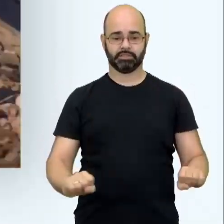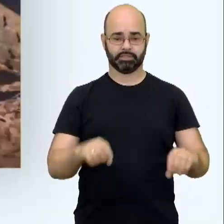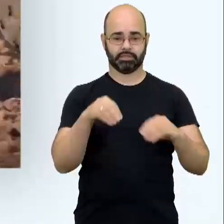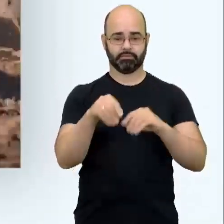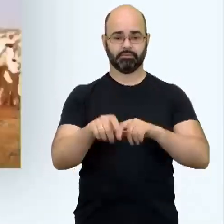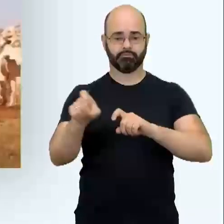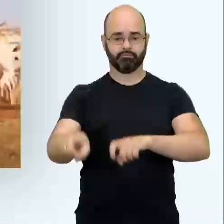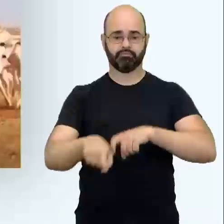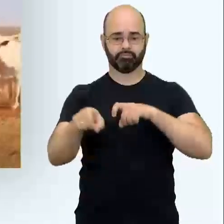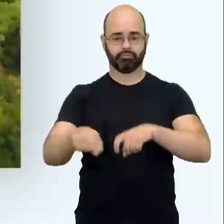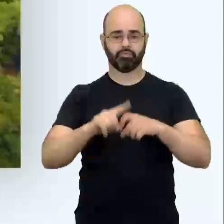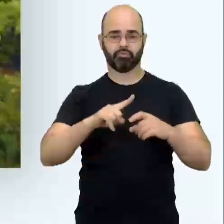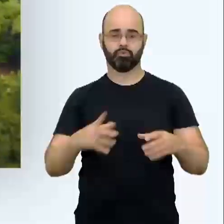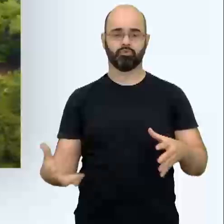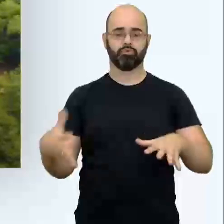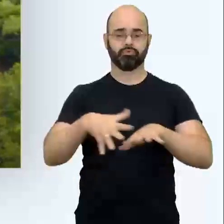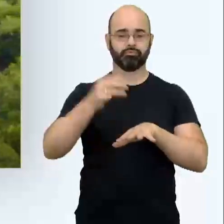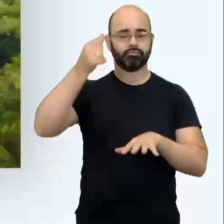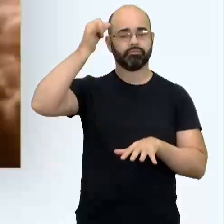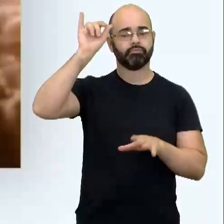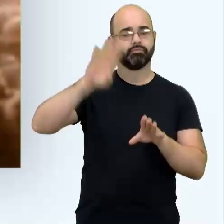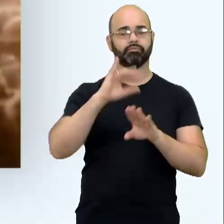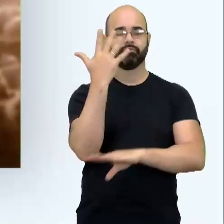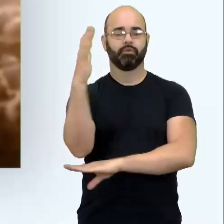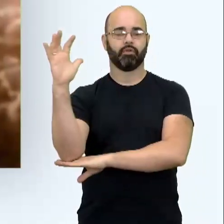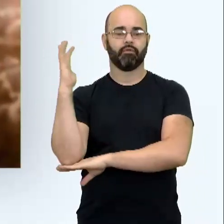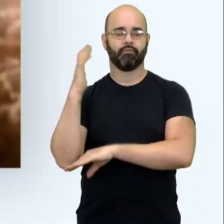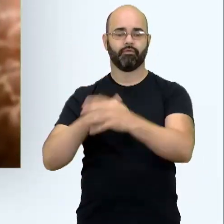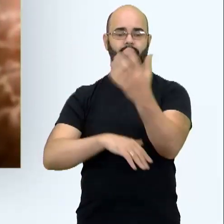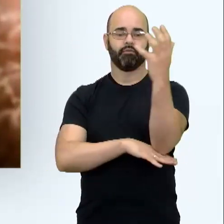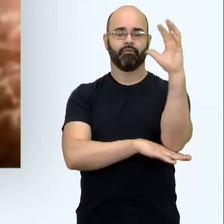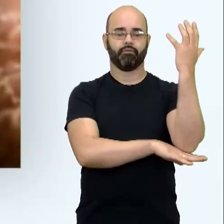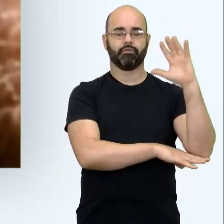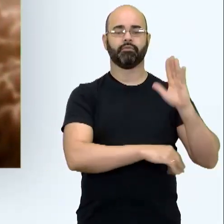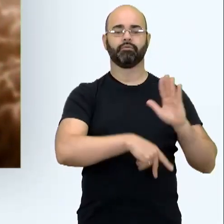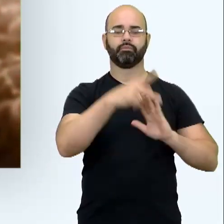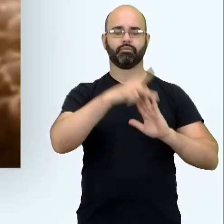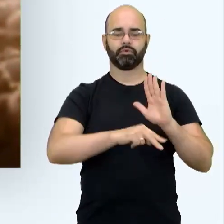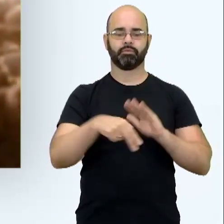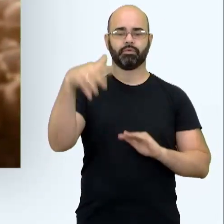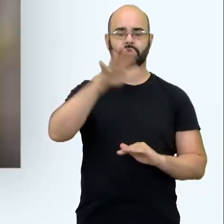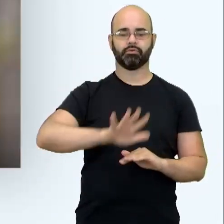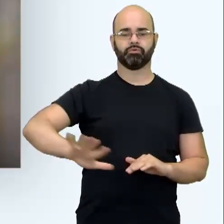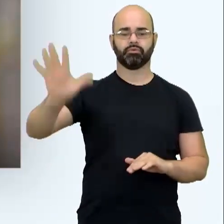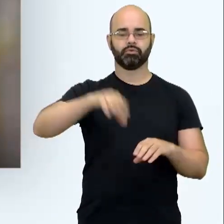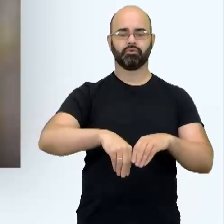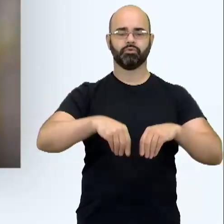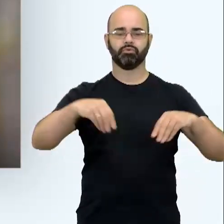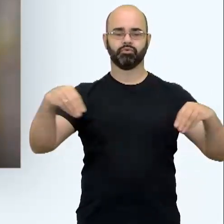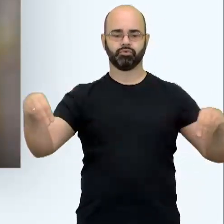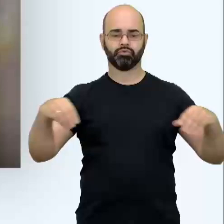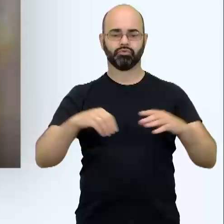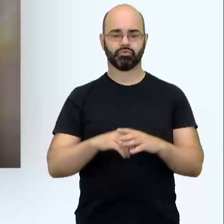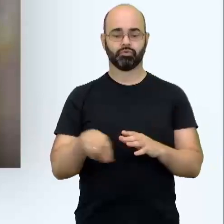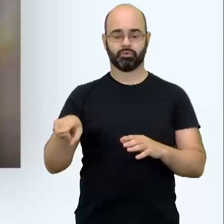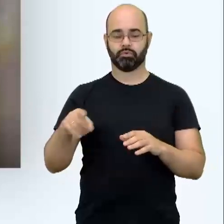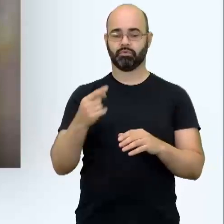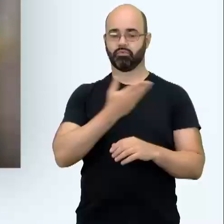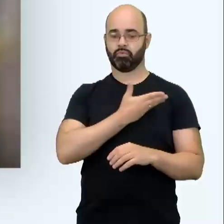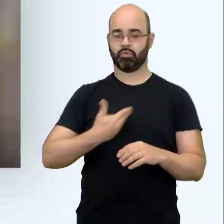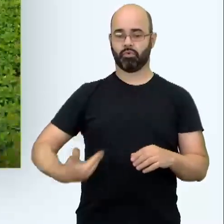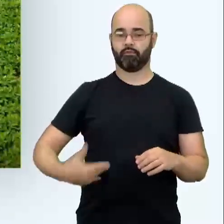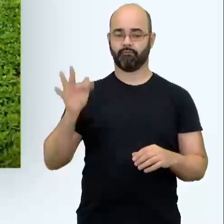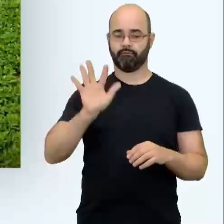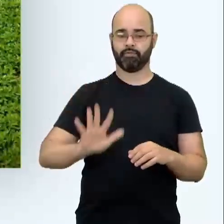hoje integra lavoura, pecuária e floresta. O Programa Nacional de Solos, Pronasolos, uma iniciativa do Governo Federal